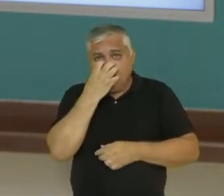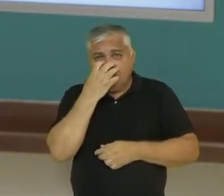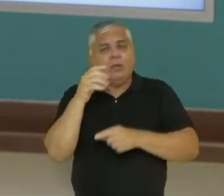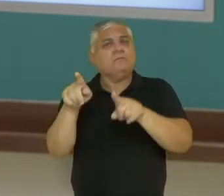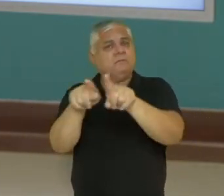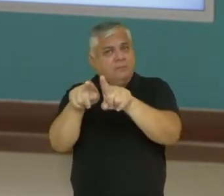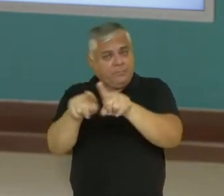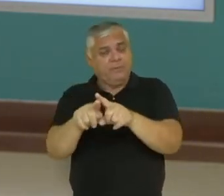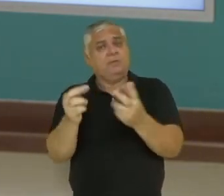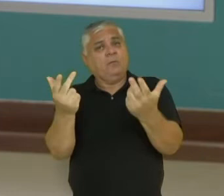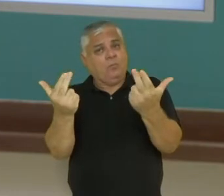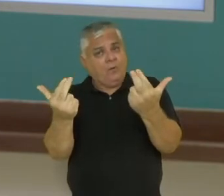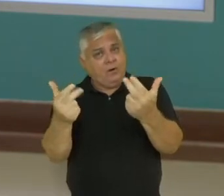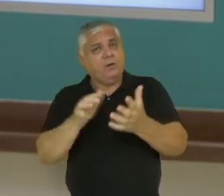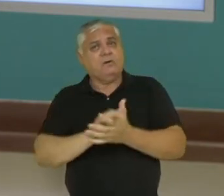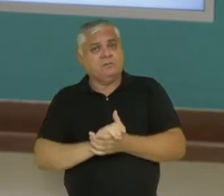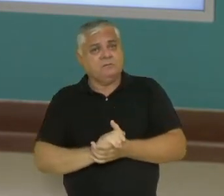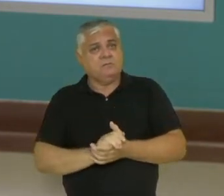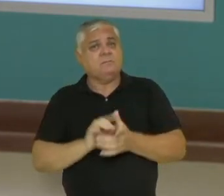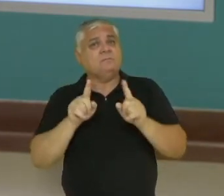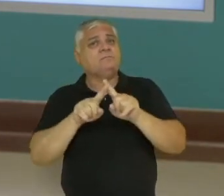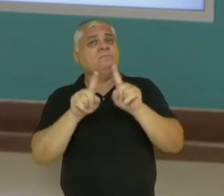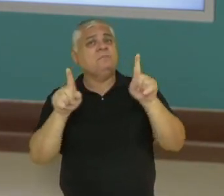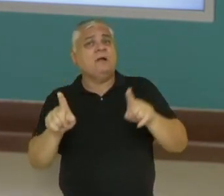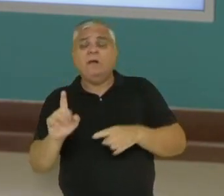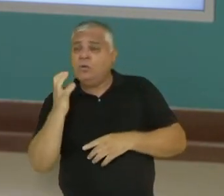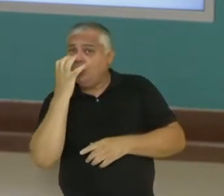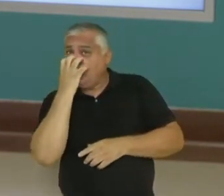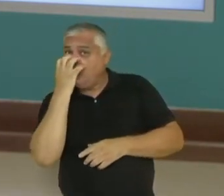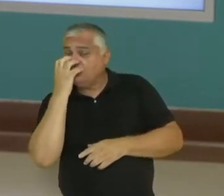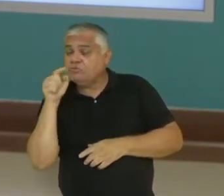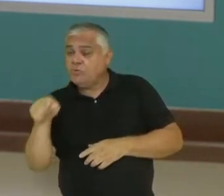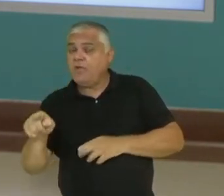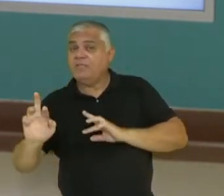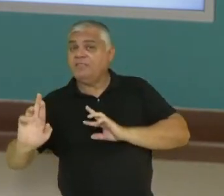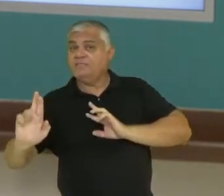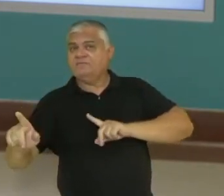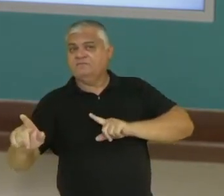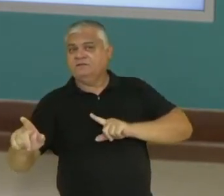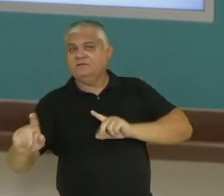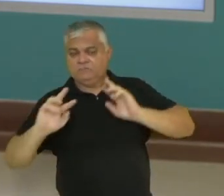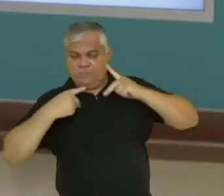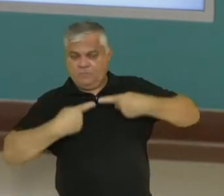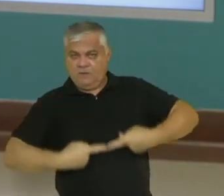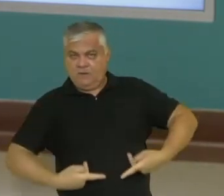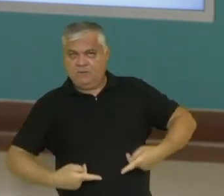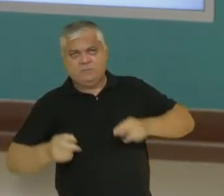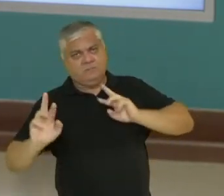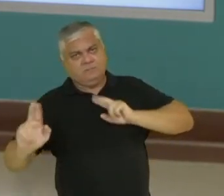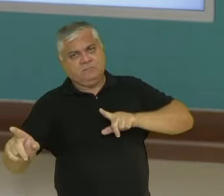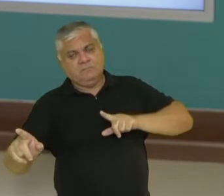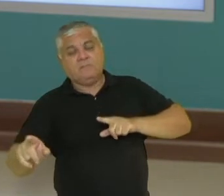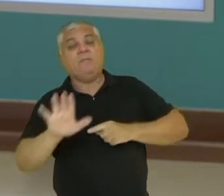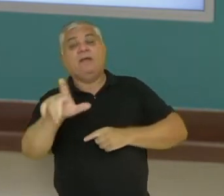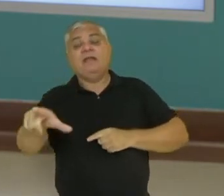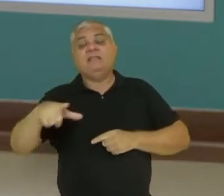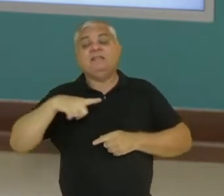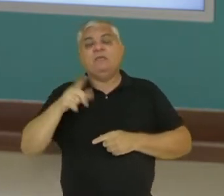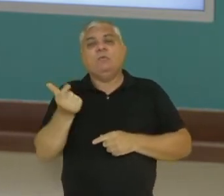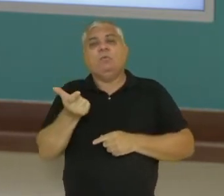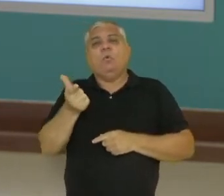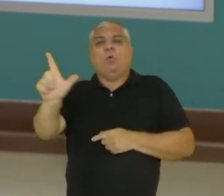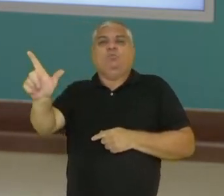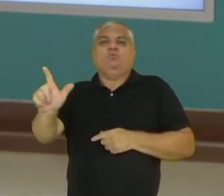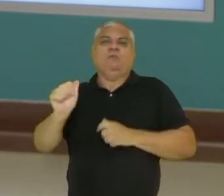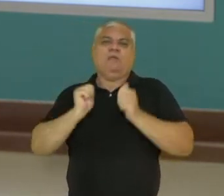mesma coisa. No entanto, por ser uma espécie diferente, Claro que ele apresenta uma outra